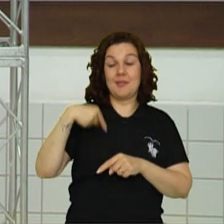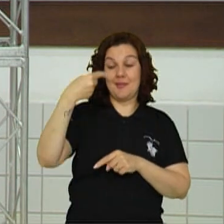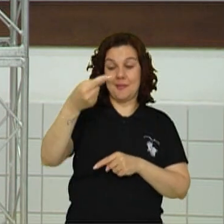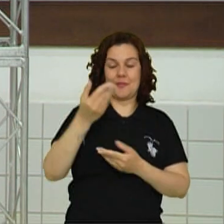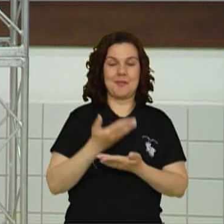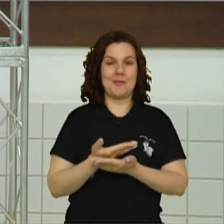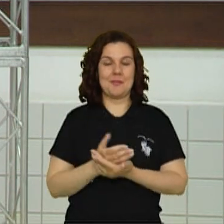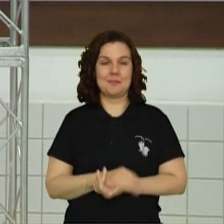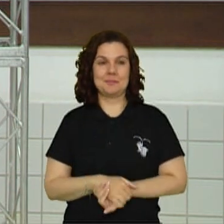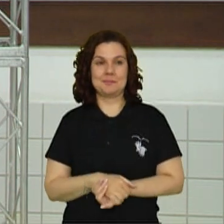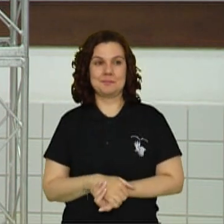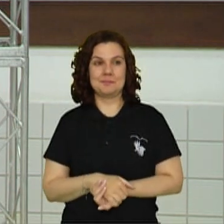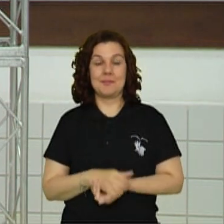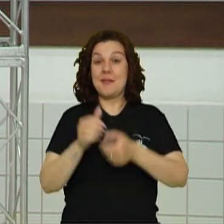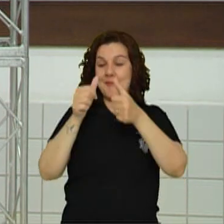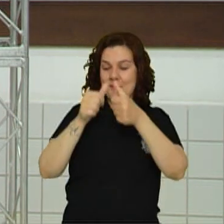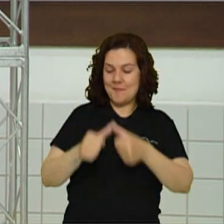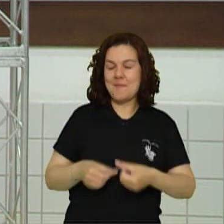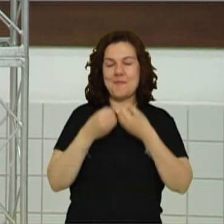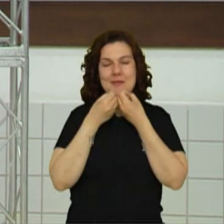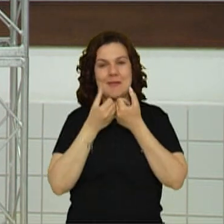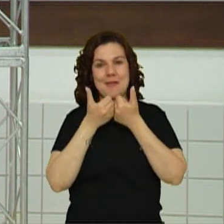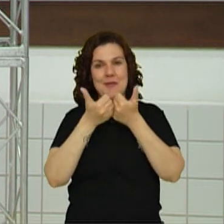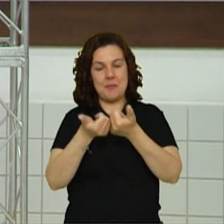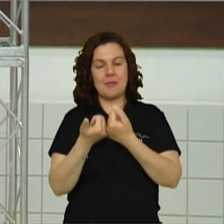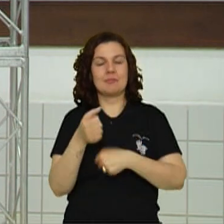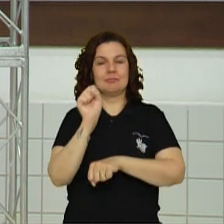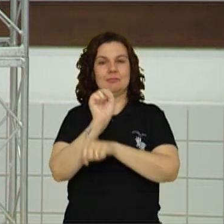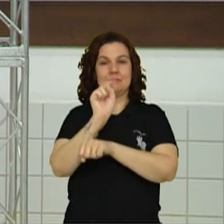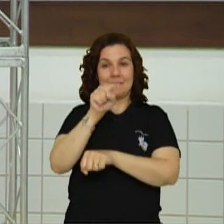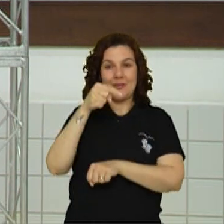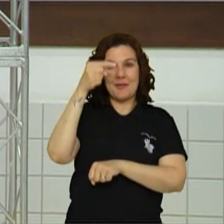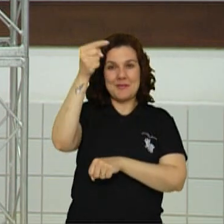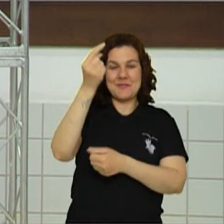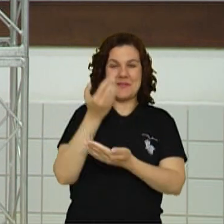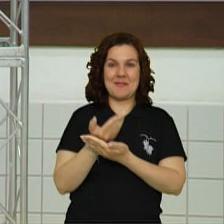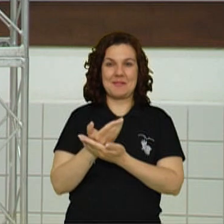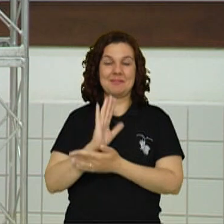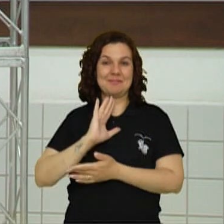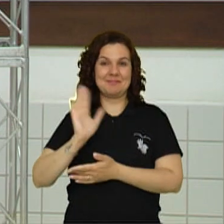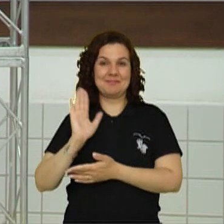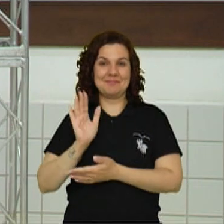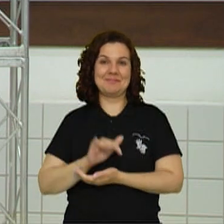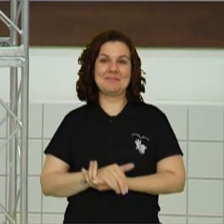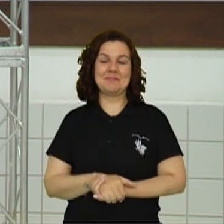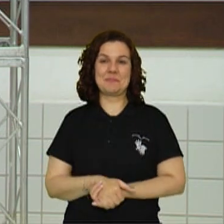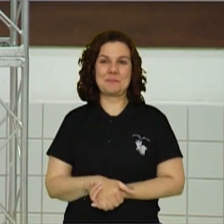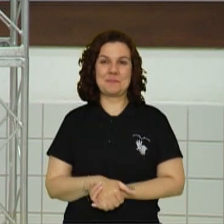isso a partir da próxima aula. Fiquem bem e espero vocês na próxima aula.